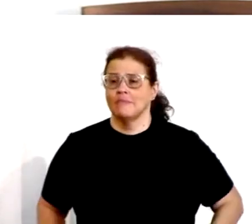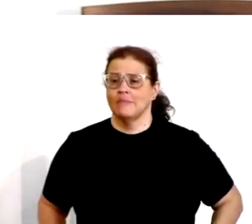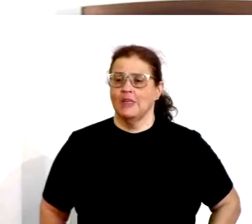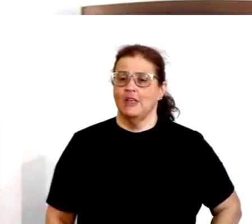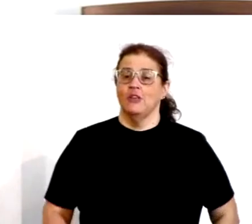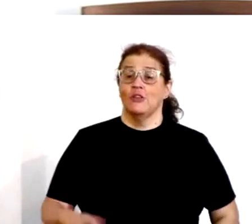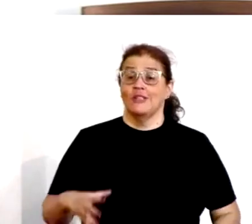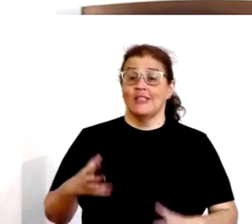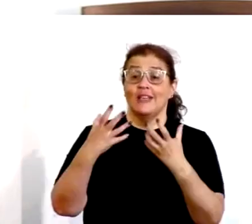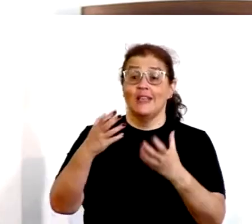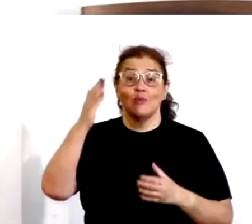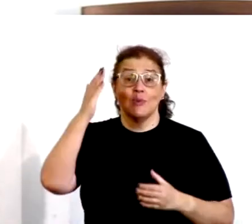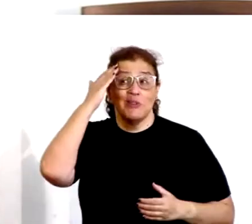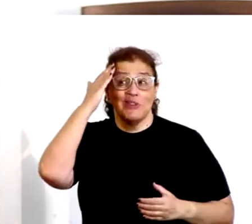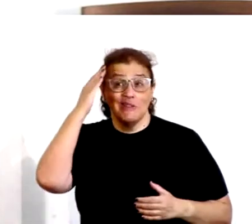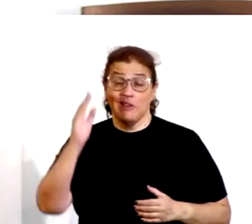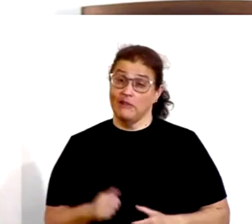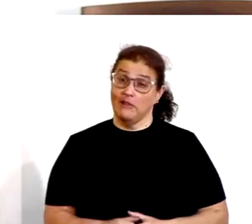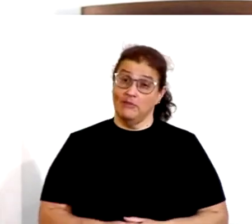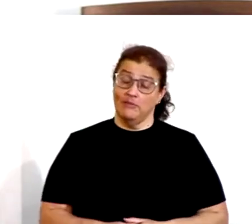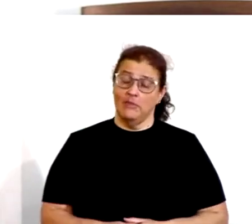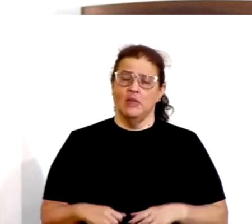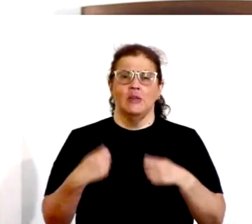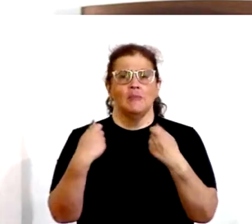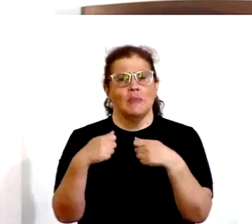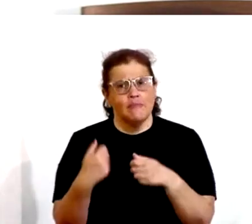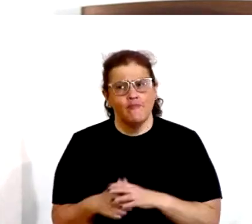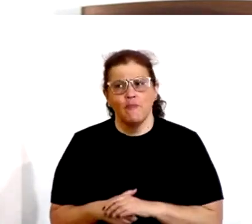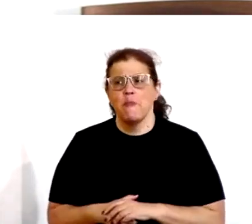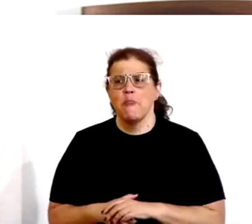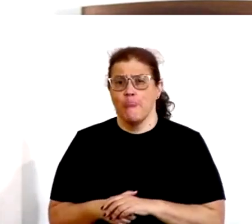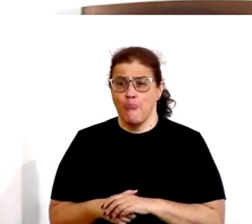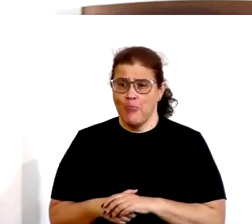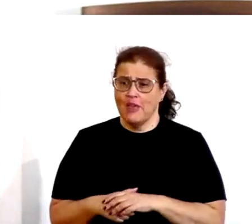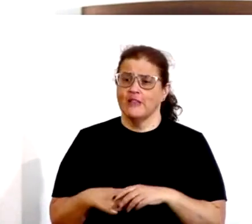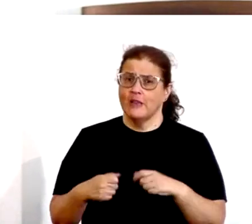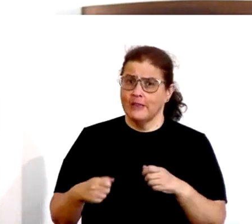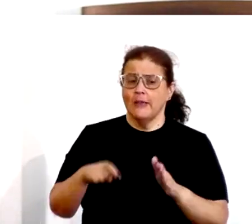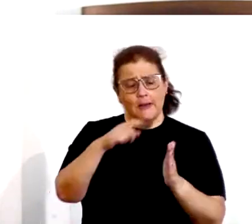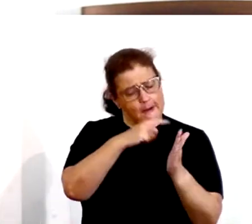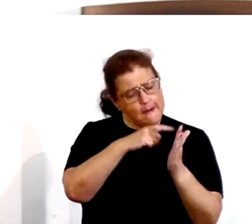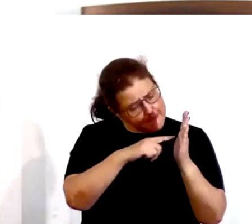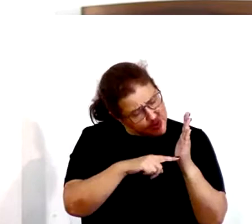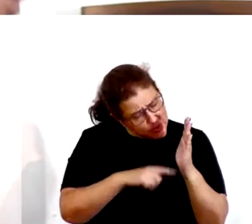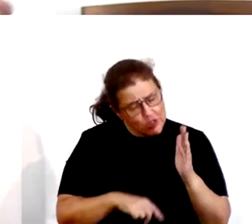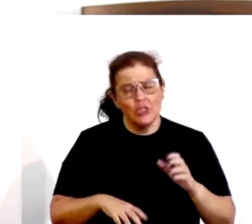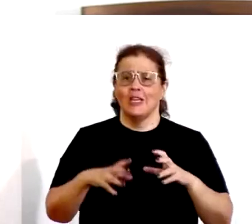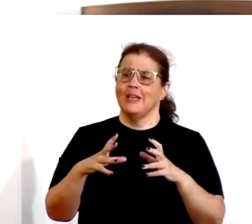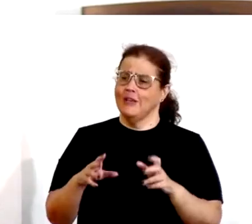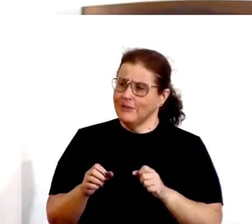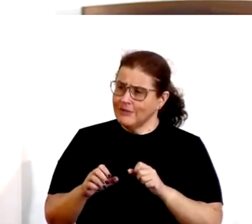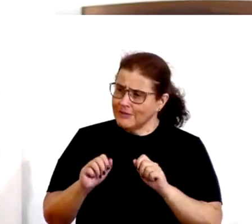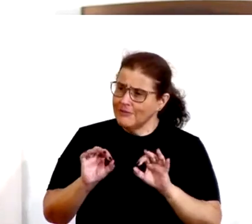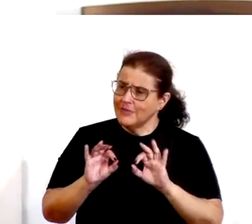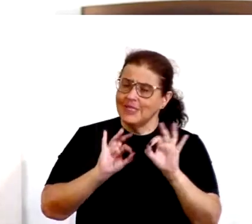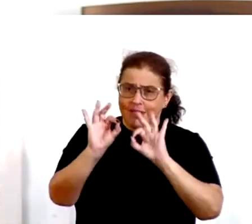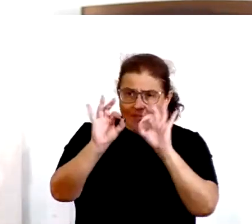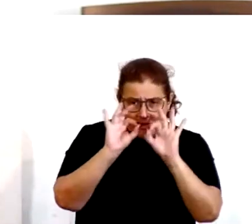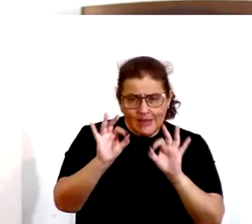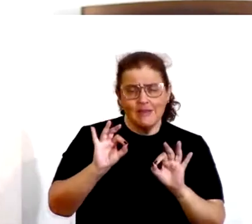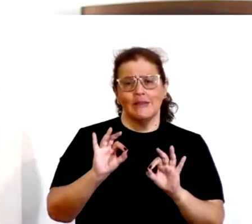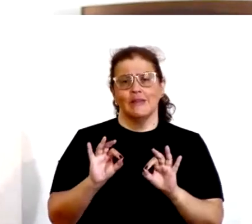vai acontecer. No entanto, nós precisamos ter sonhos, projetos, planejamento, estratégia